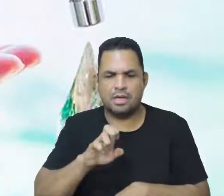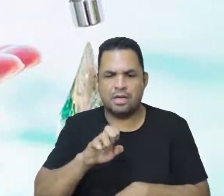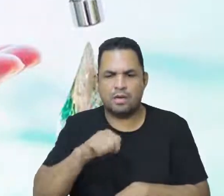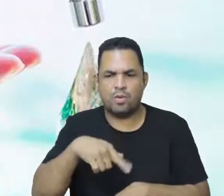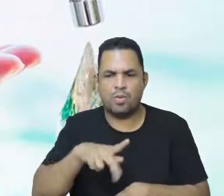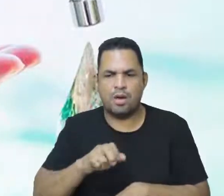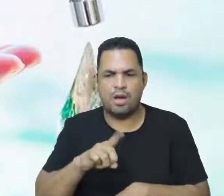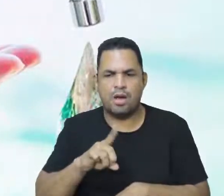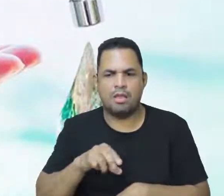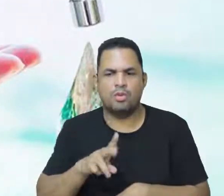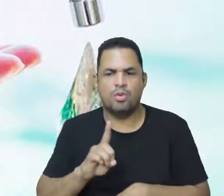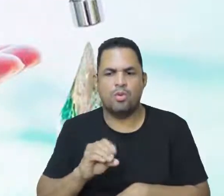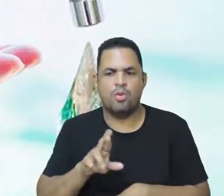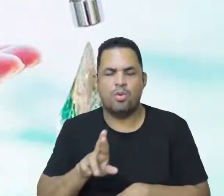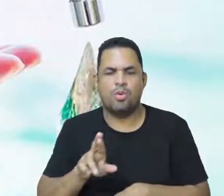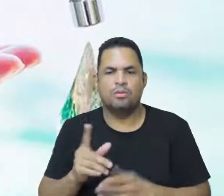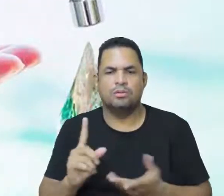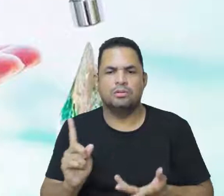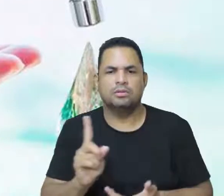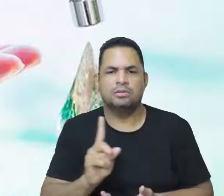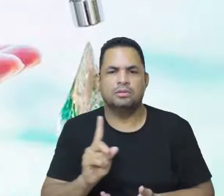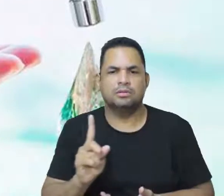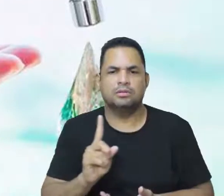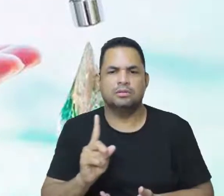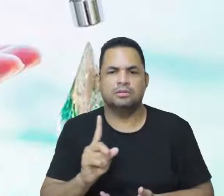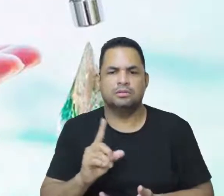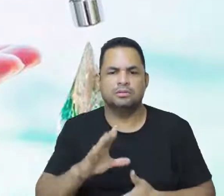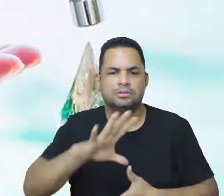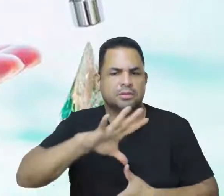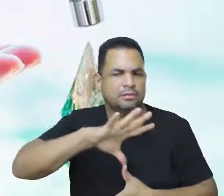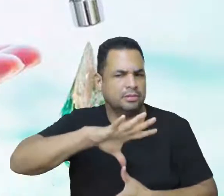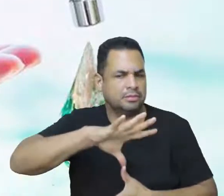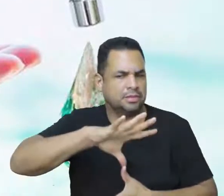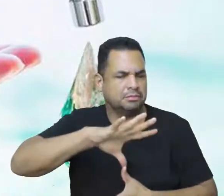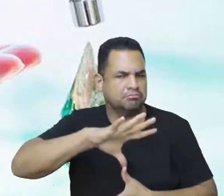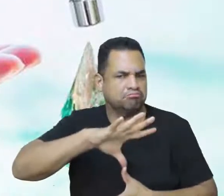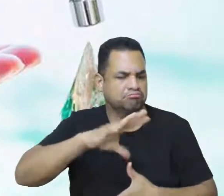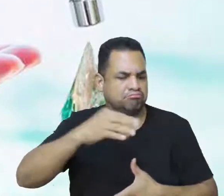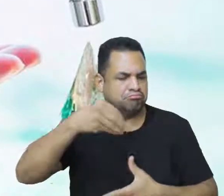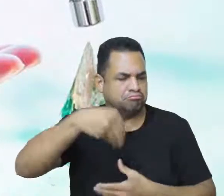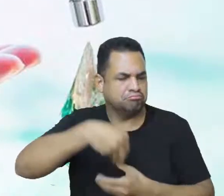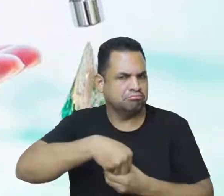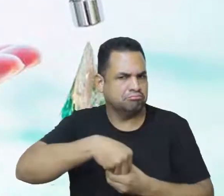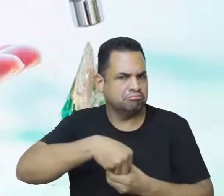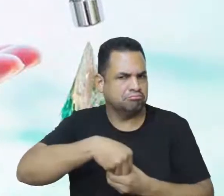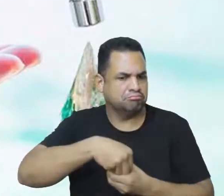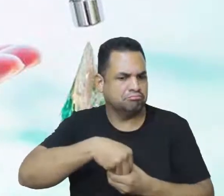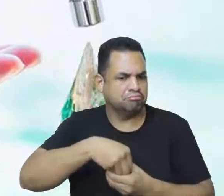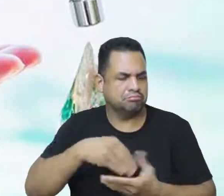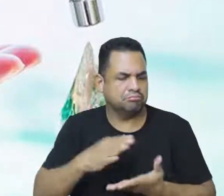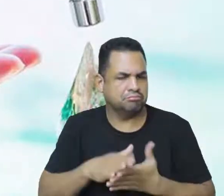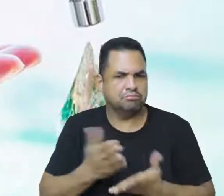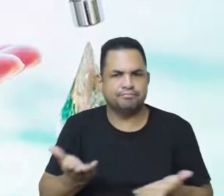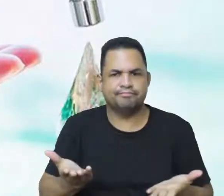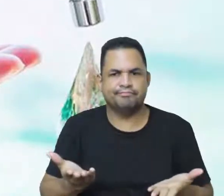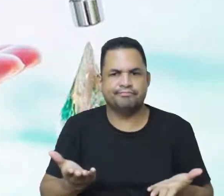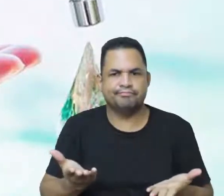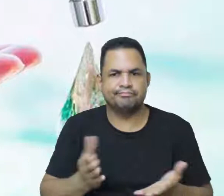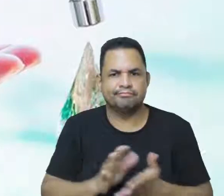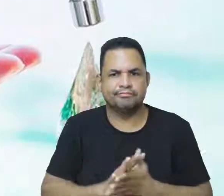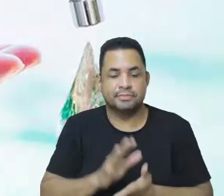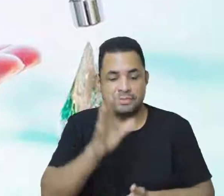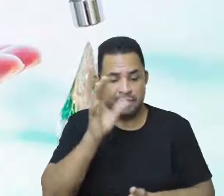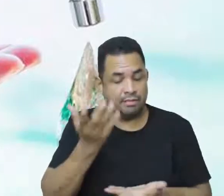não estava na América do Sul. Ela disse que o Equador não faz fronteira com o Brasil, não está na América do Sul. Portanto,